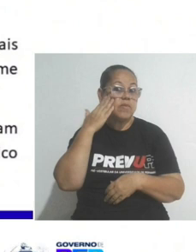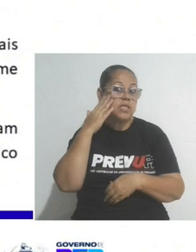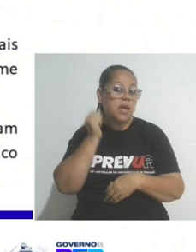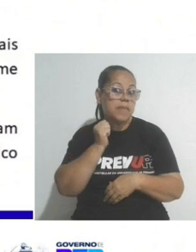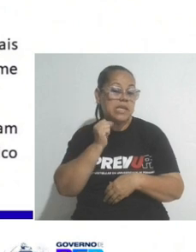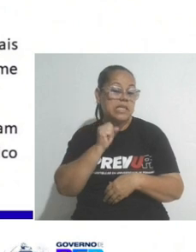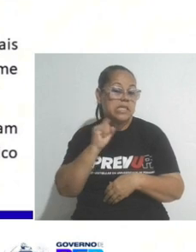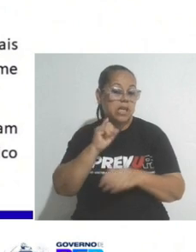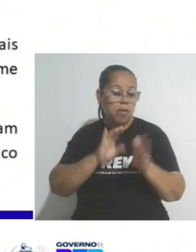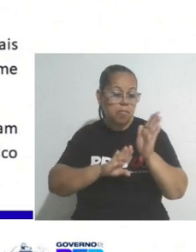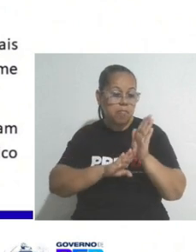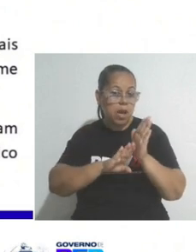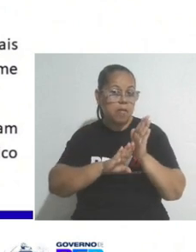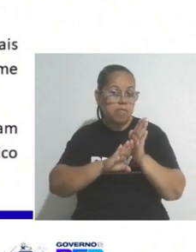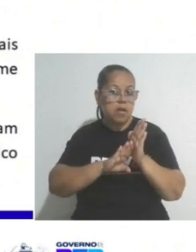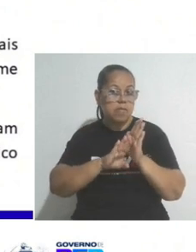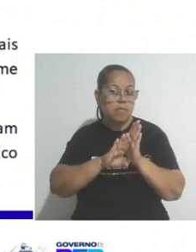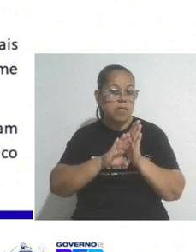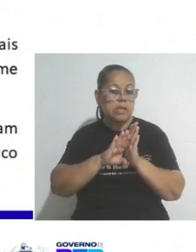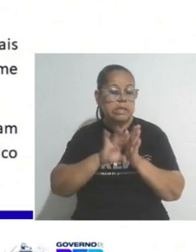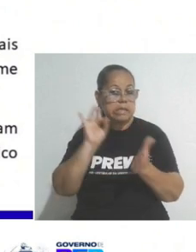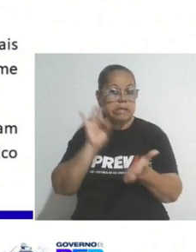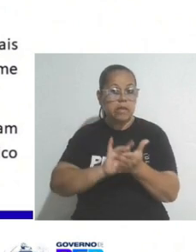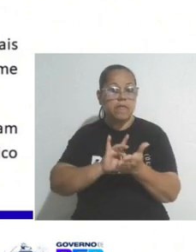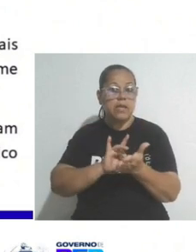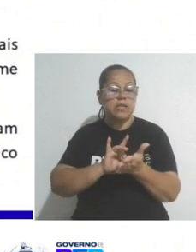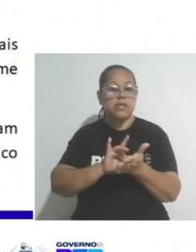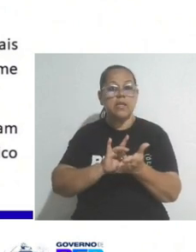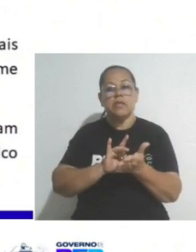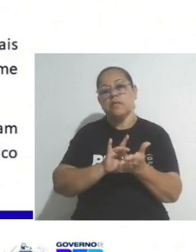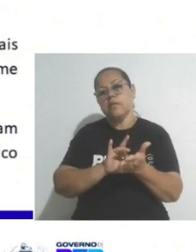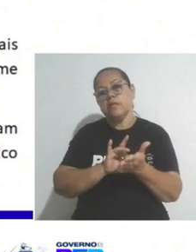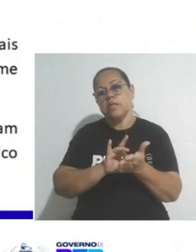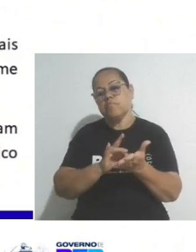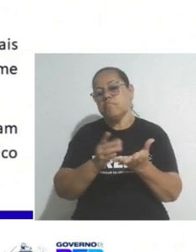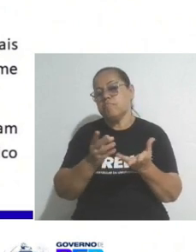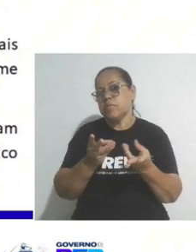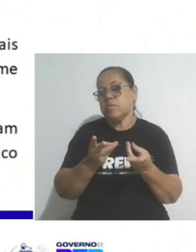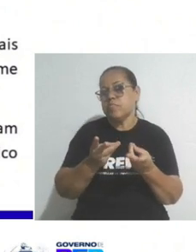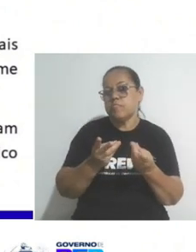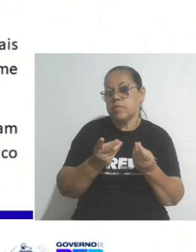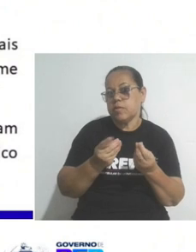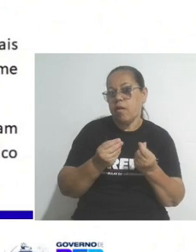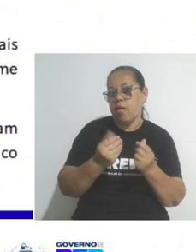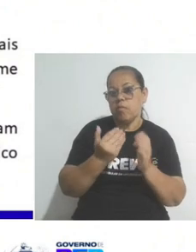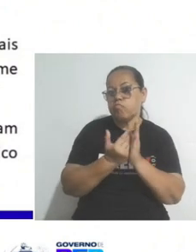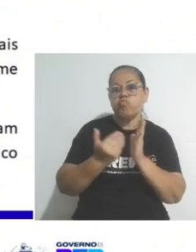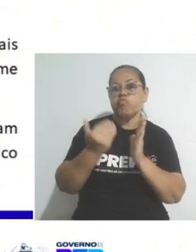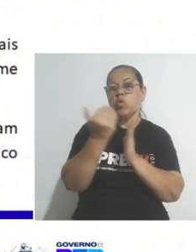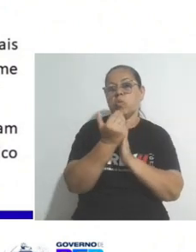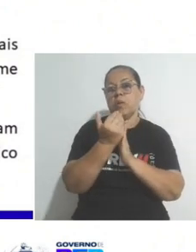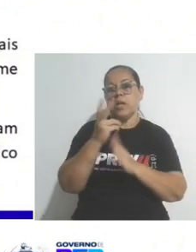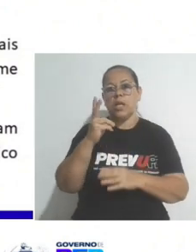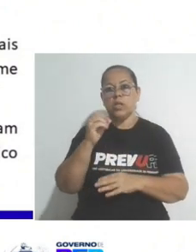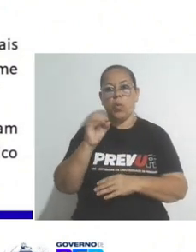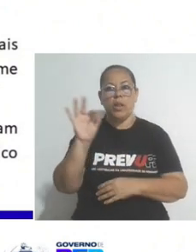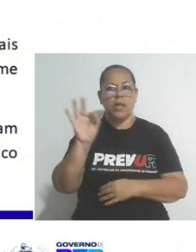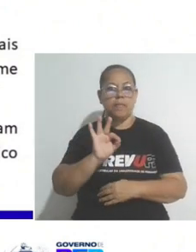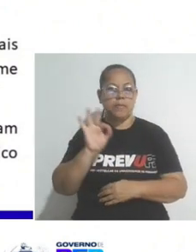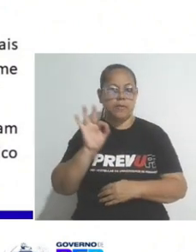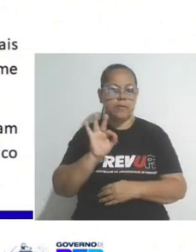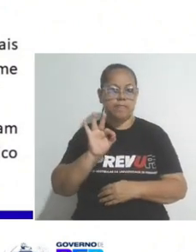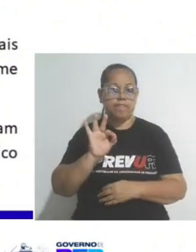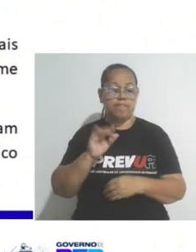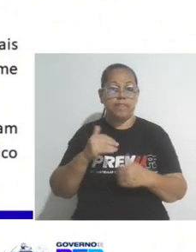esse aumento de fato ele está na casa de superior a 50%